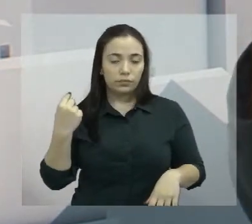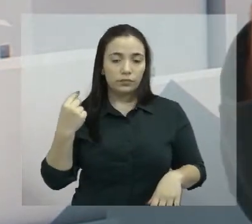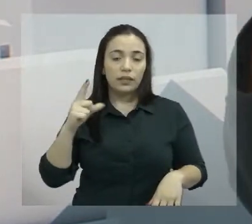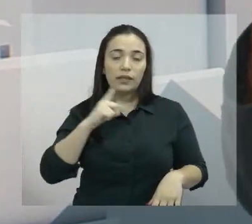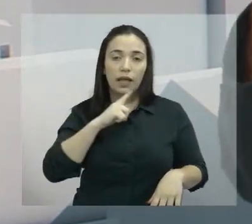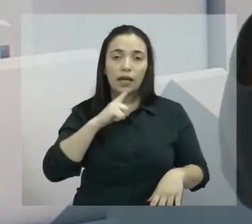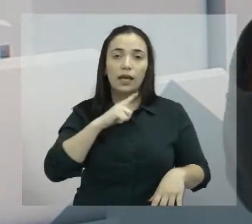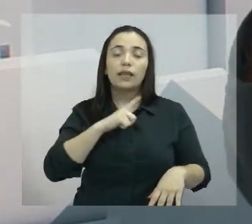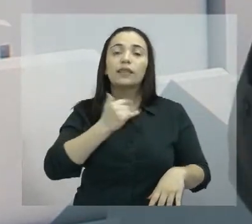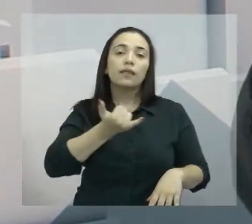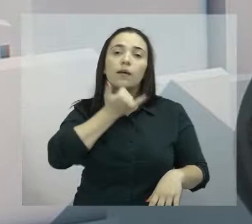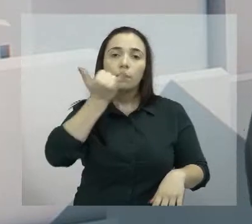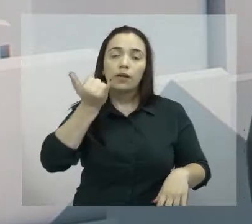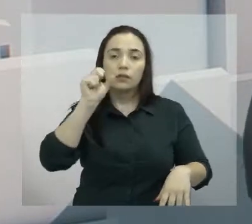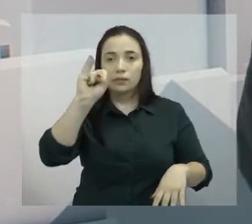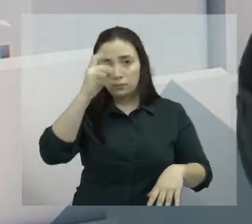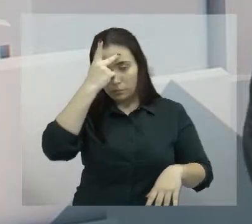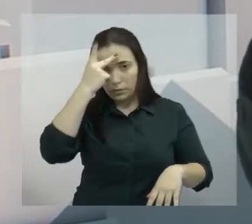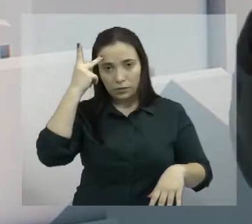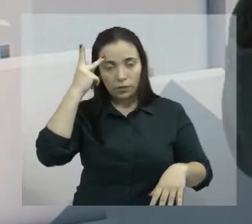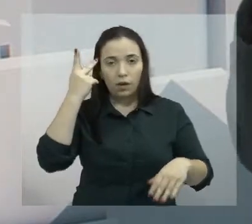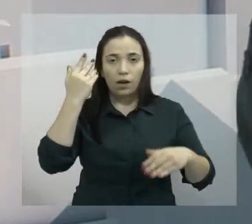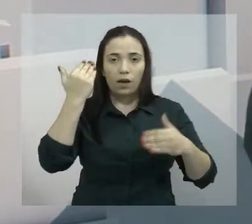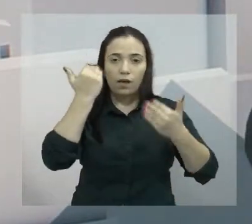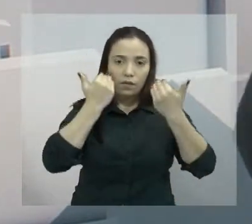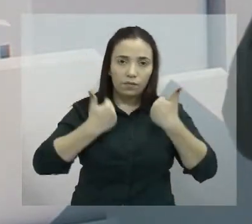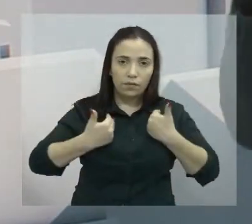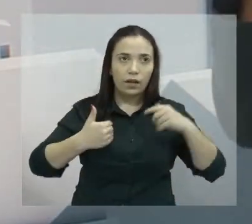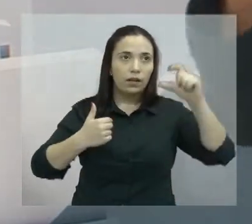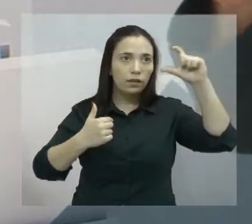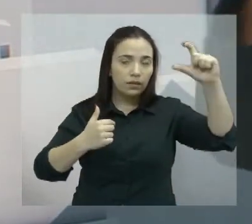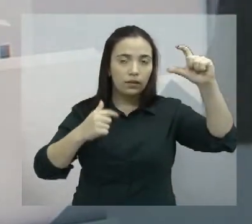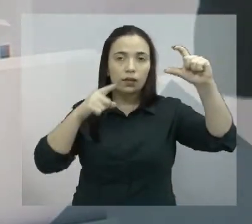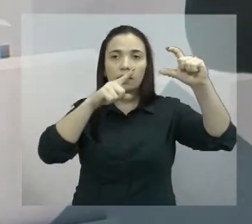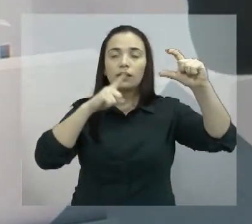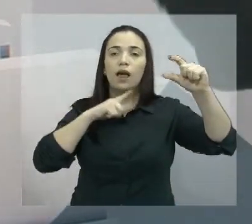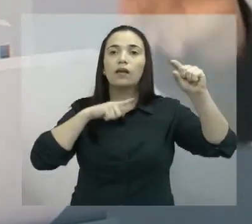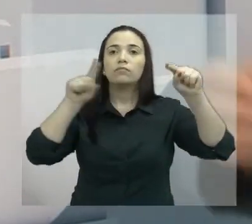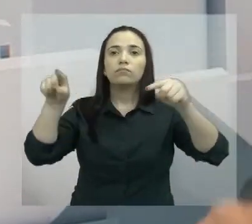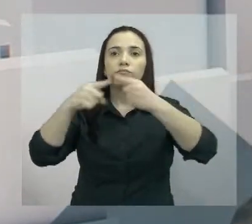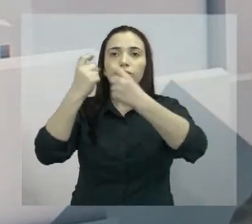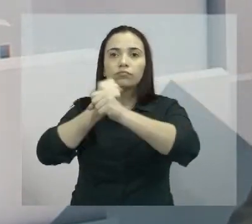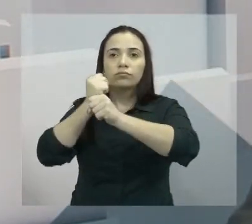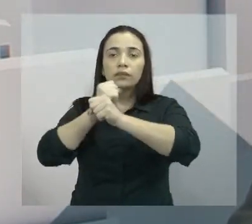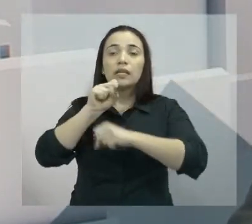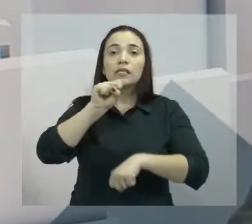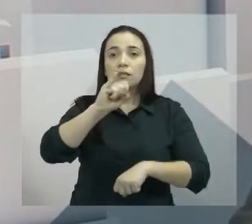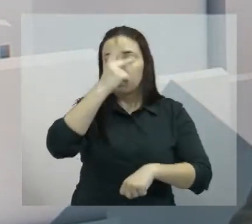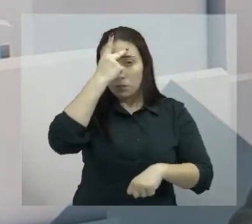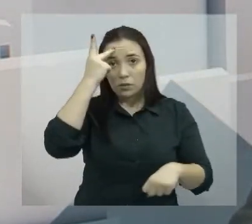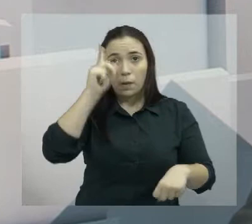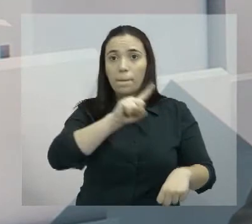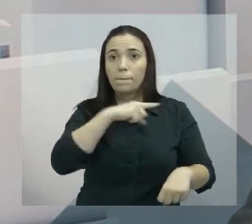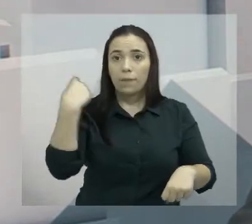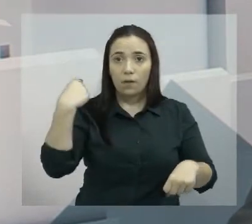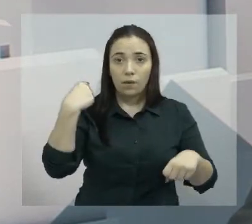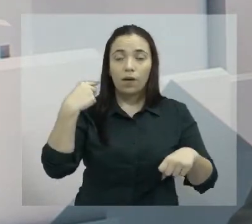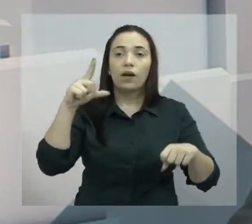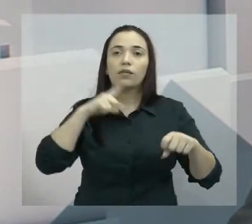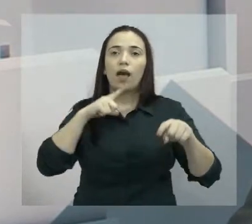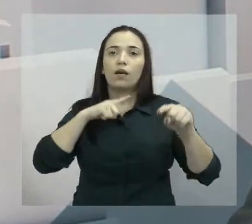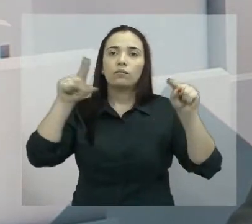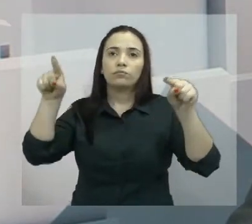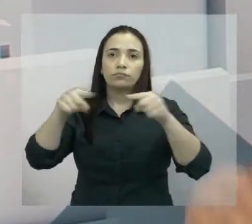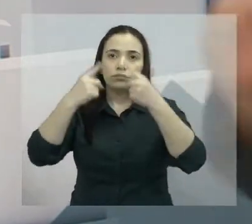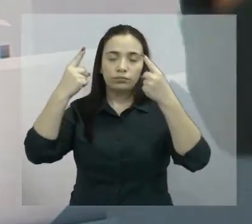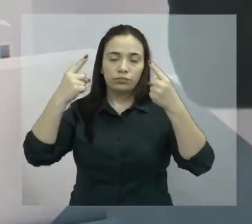um desses dois casos, há anos de prisão. Quer dizer, esse tempo de prisão não é